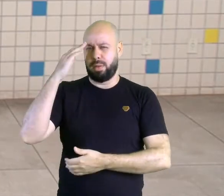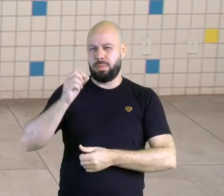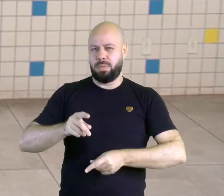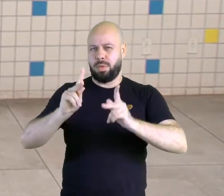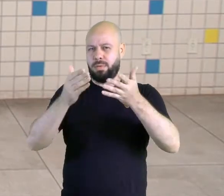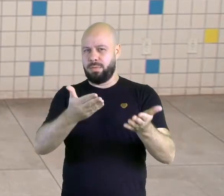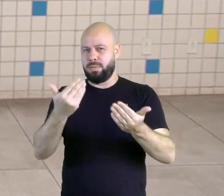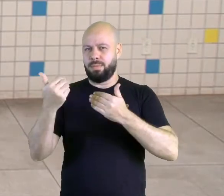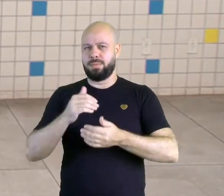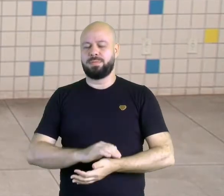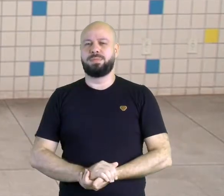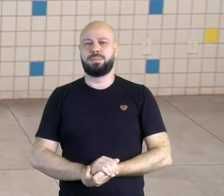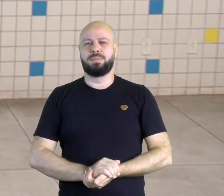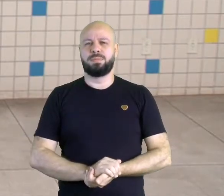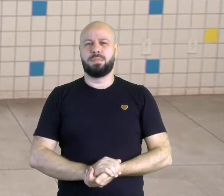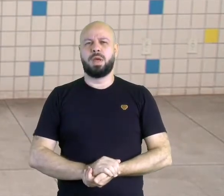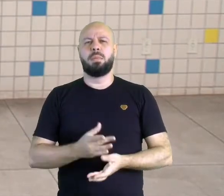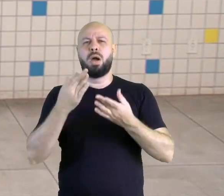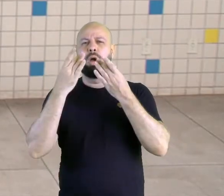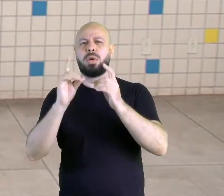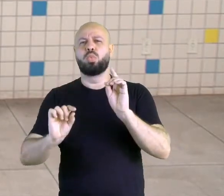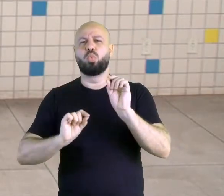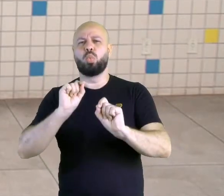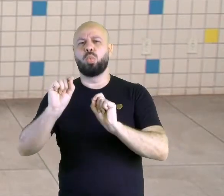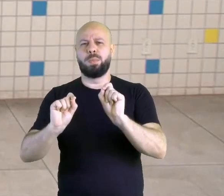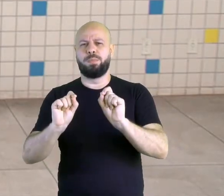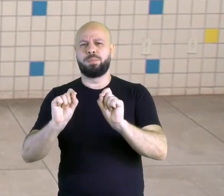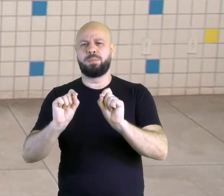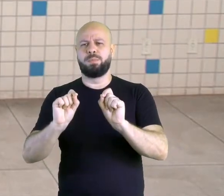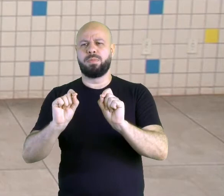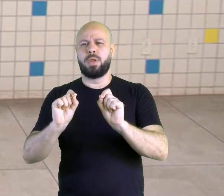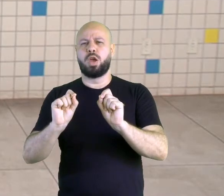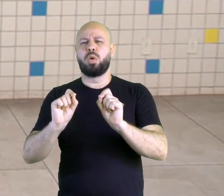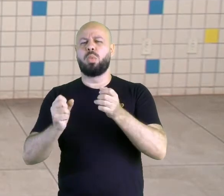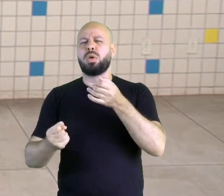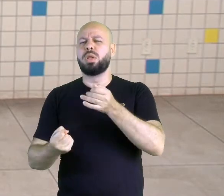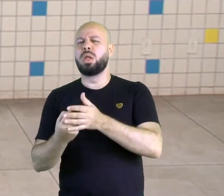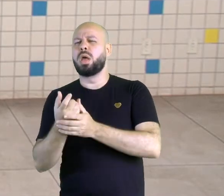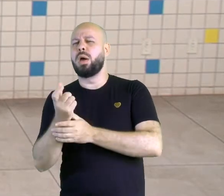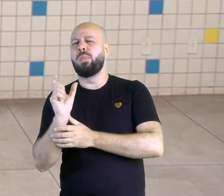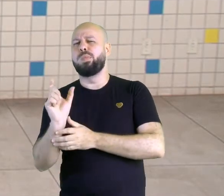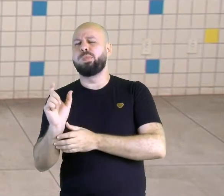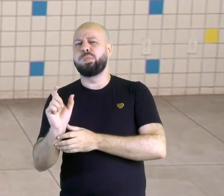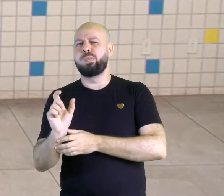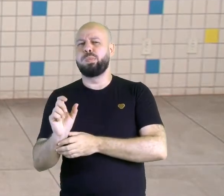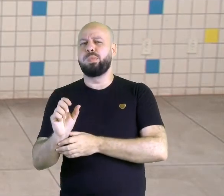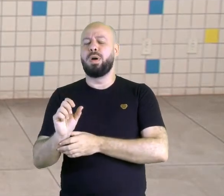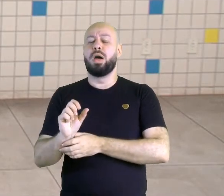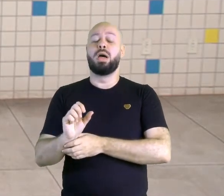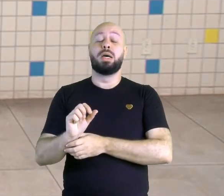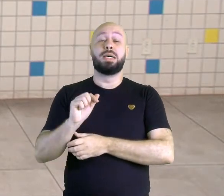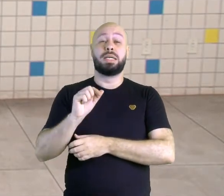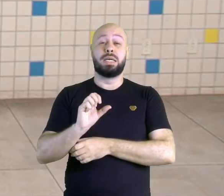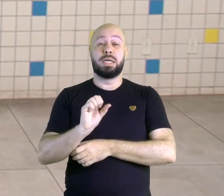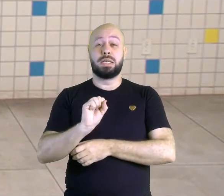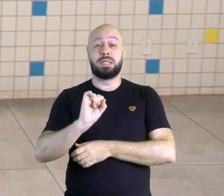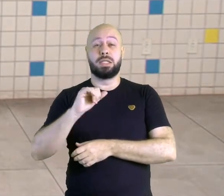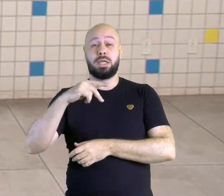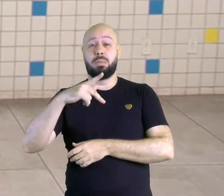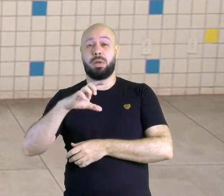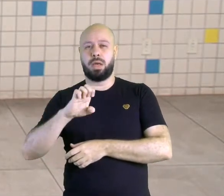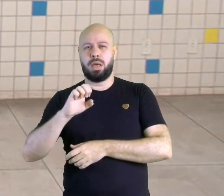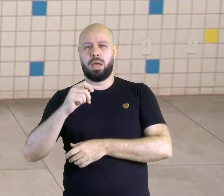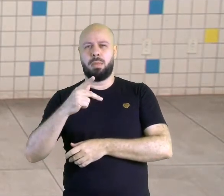Let's go? Então, vamos observar aqui a formação do Simple Present na afirmativa.